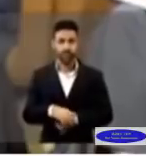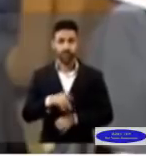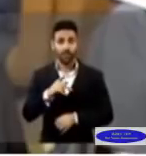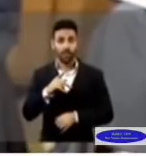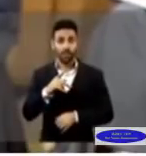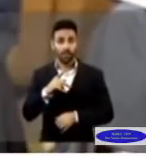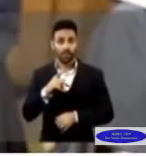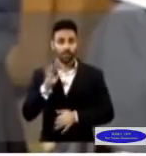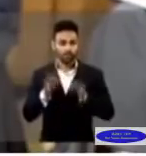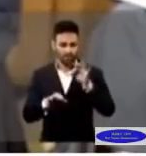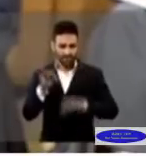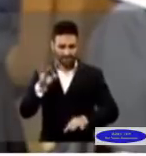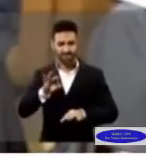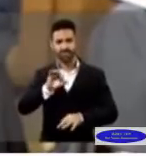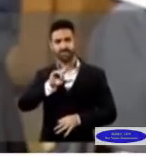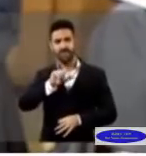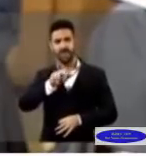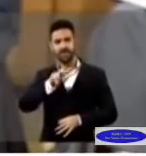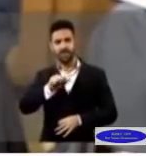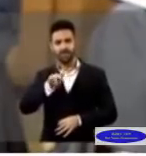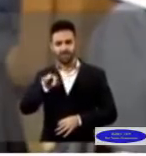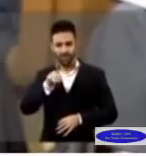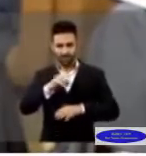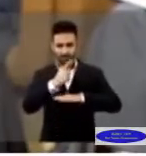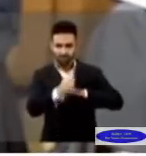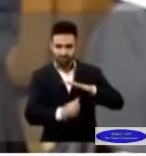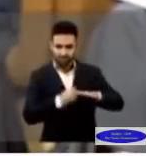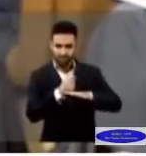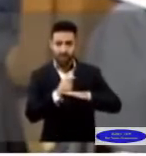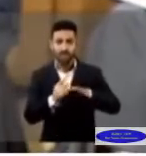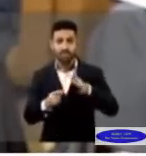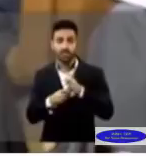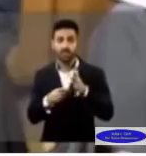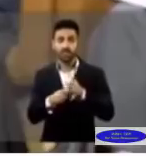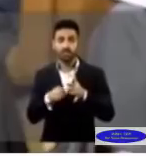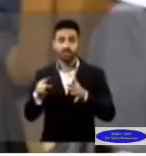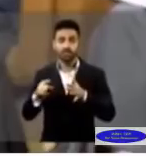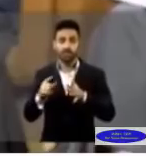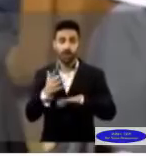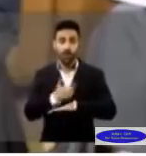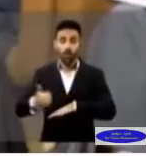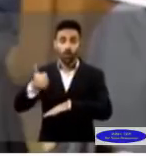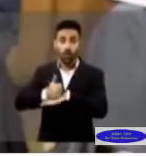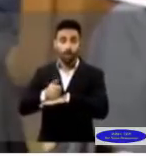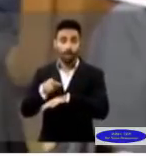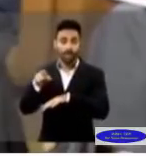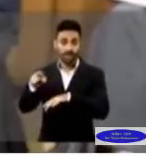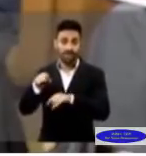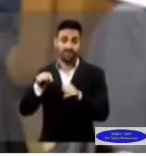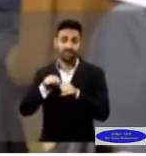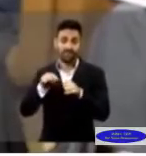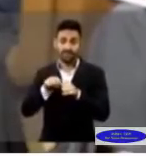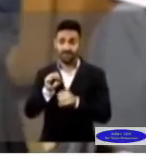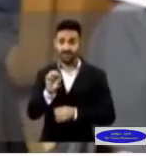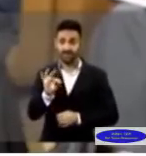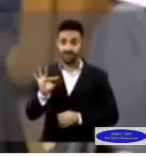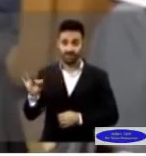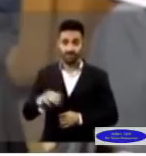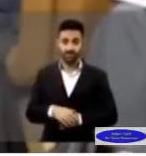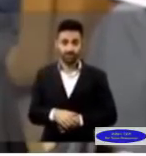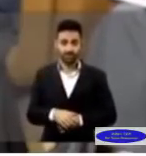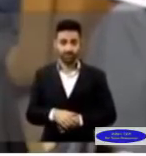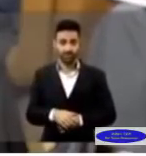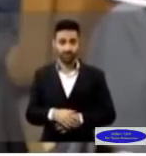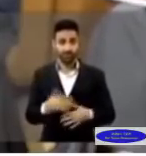atual de coisas que vivemos nesse país. Um procurador da República, e não uma criança inocente de tenra idade,